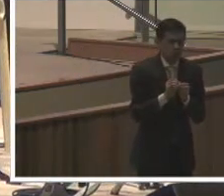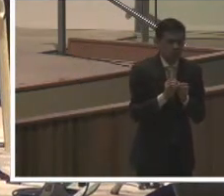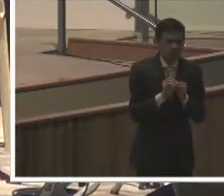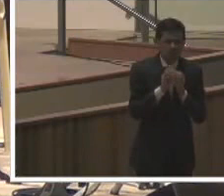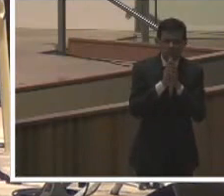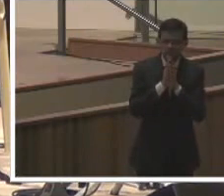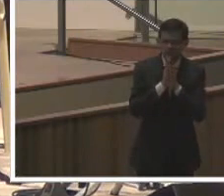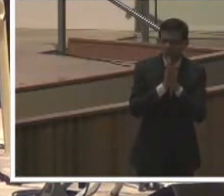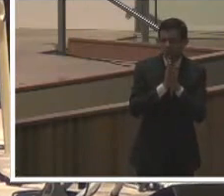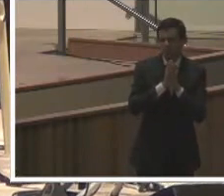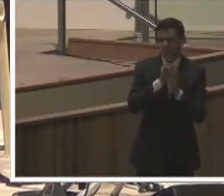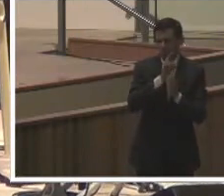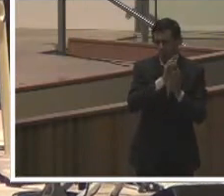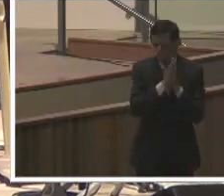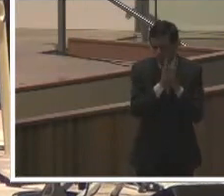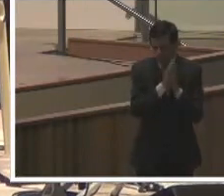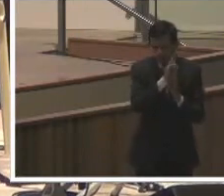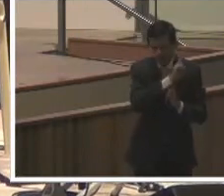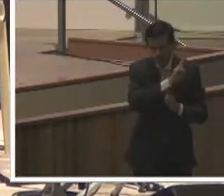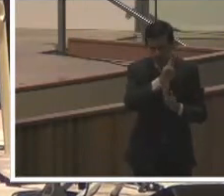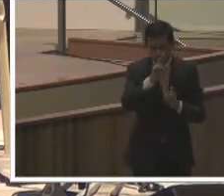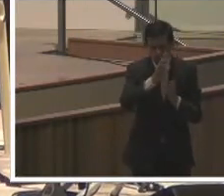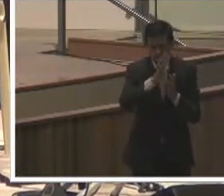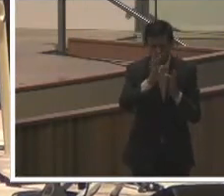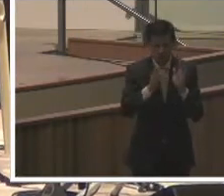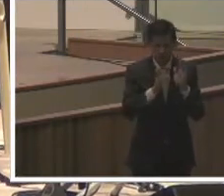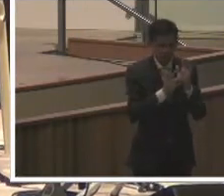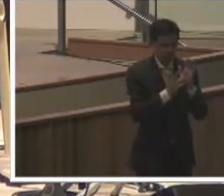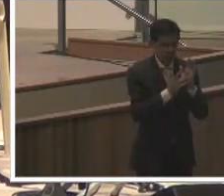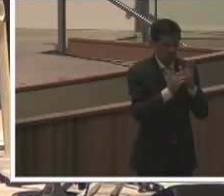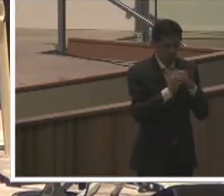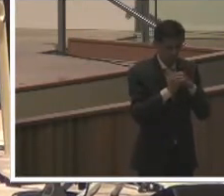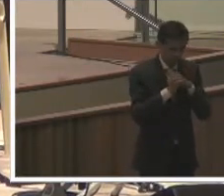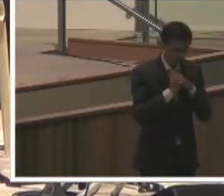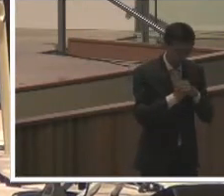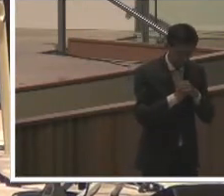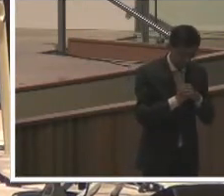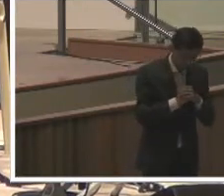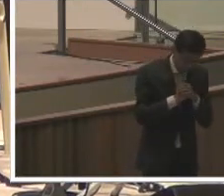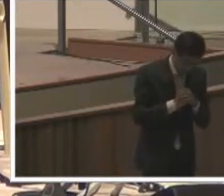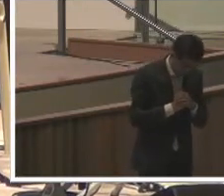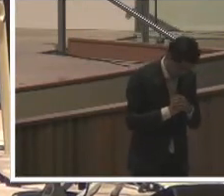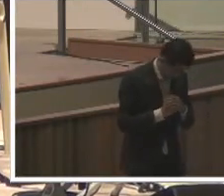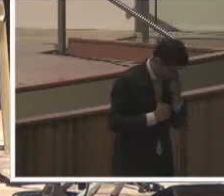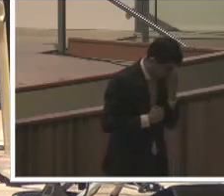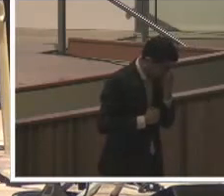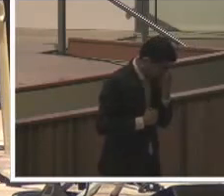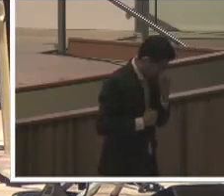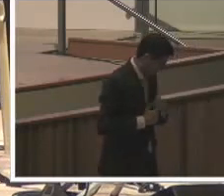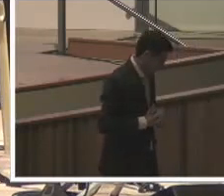que oramos no precioso nome de Jesus. Amém e amém.